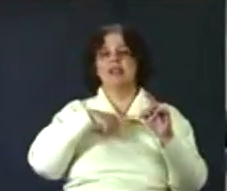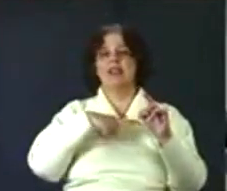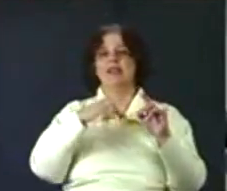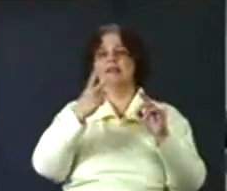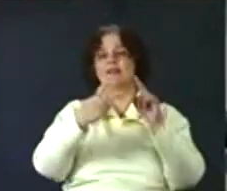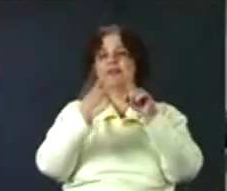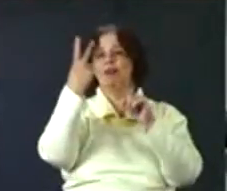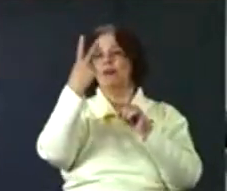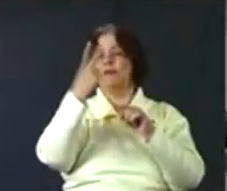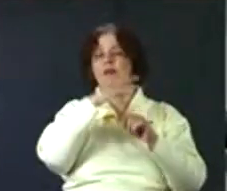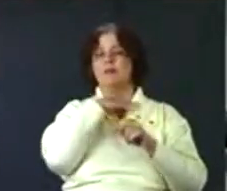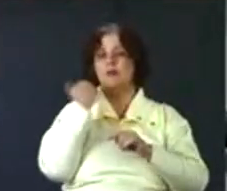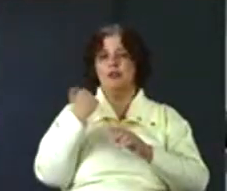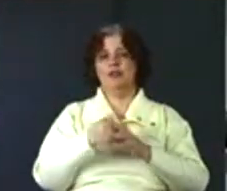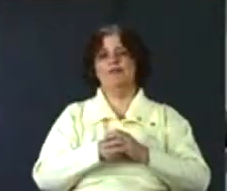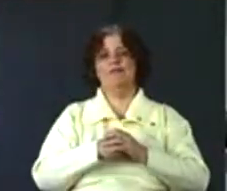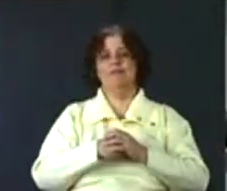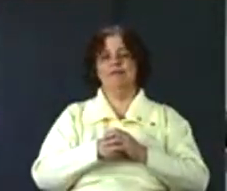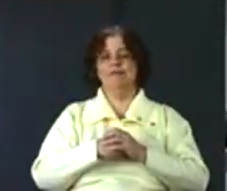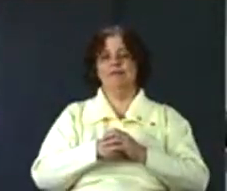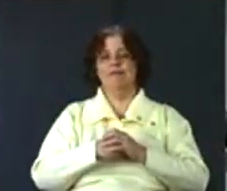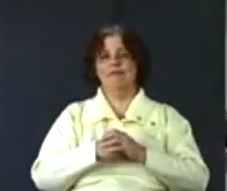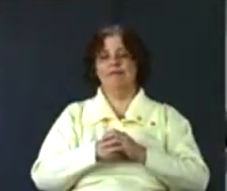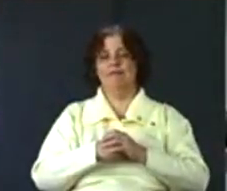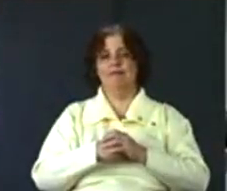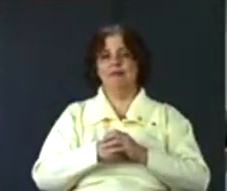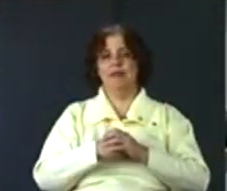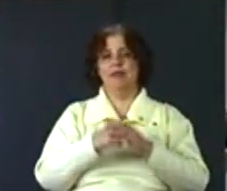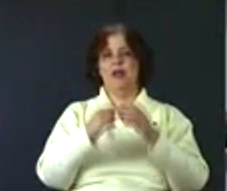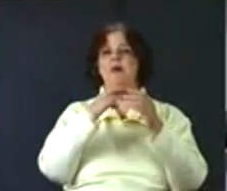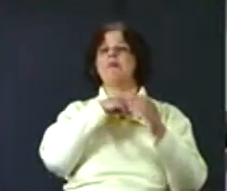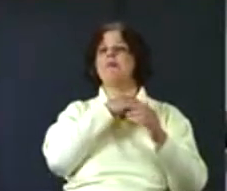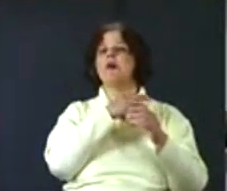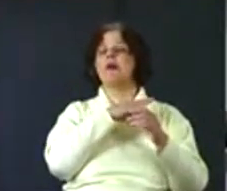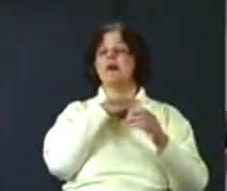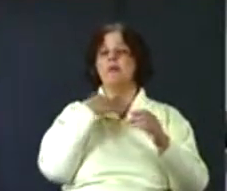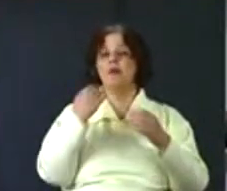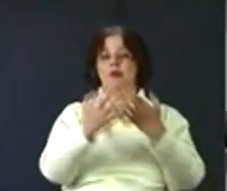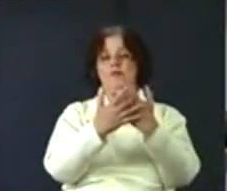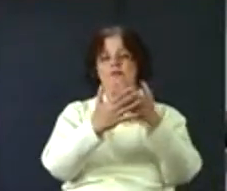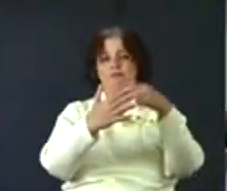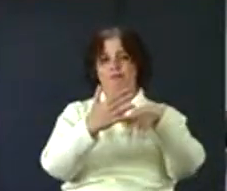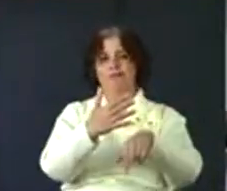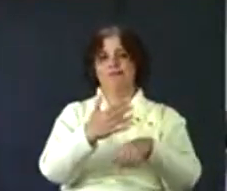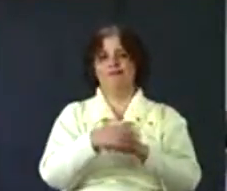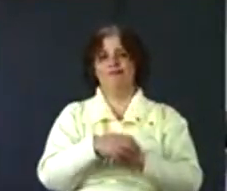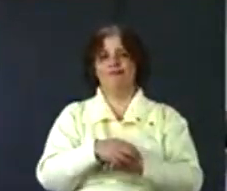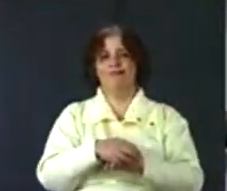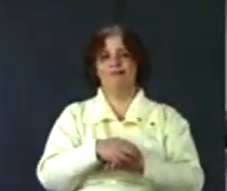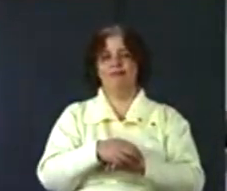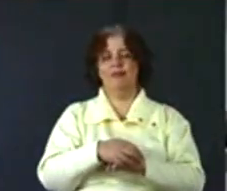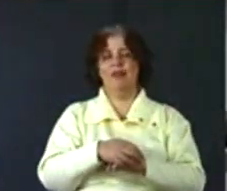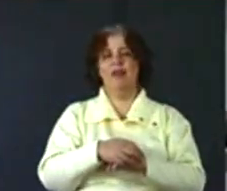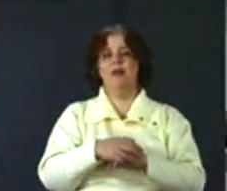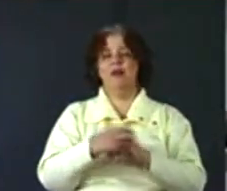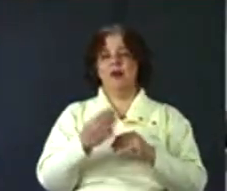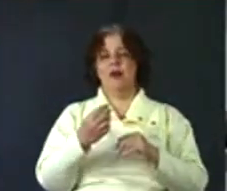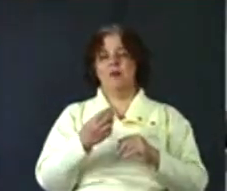eterna. Portanto, o nosso corpo pode sofrer açoites, a igreja pode ser